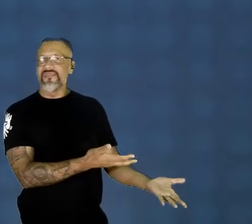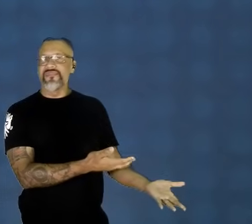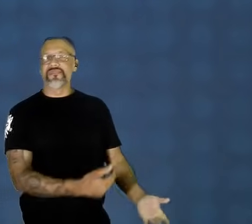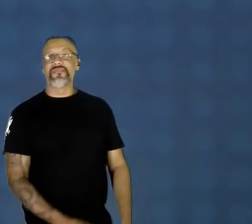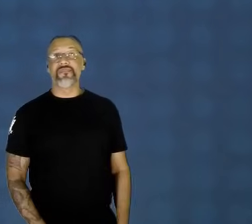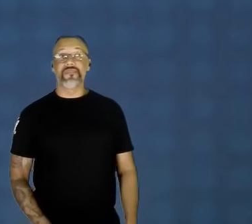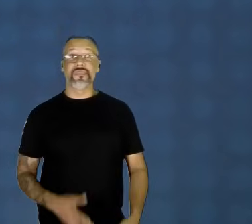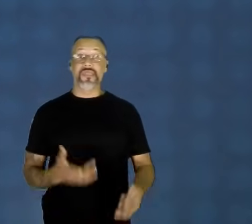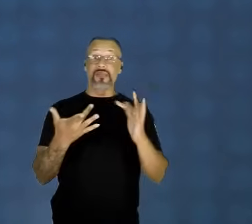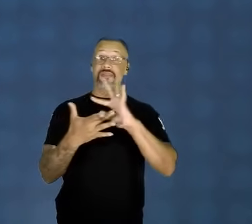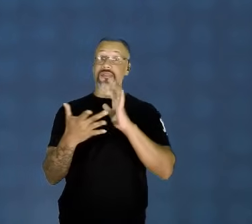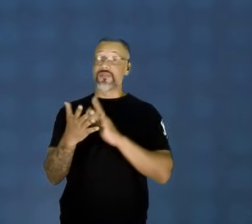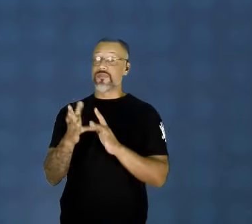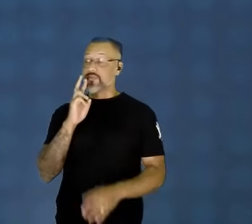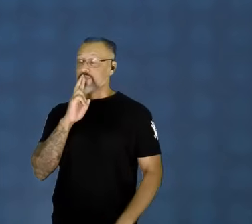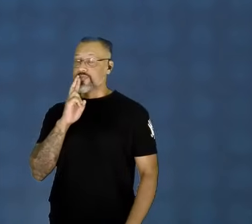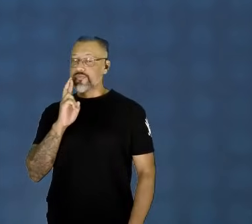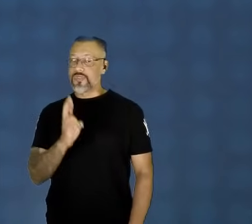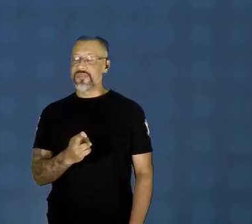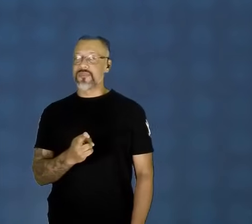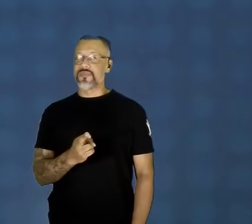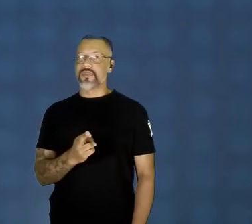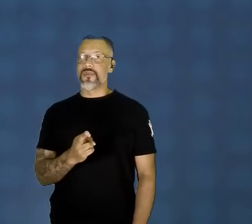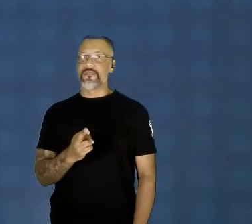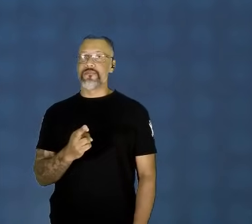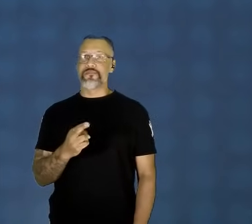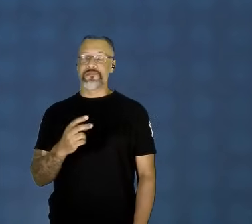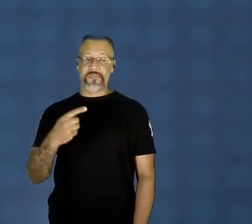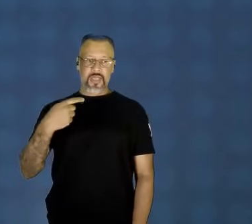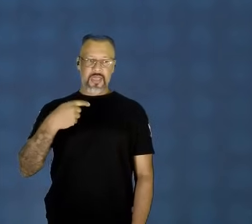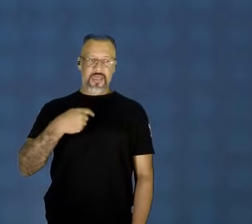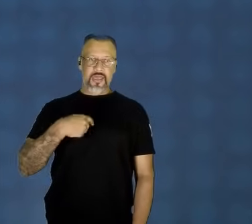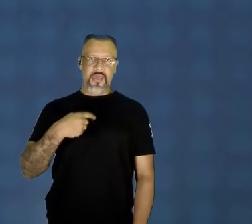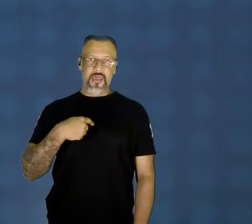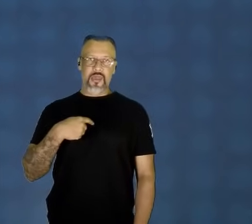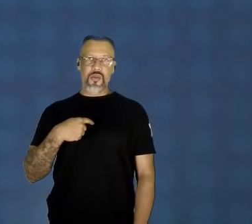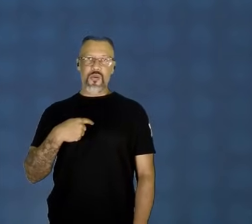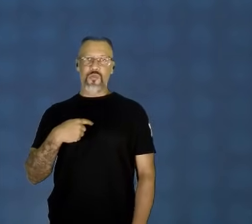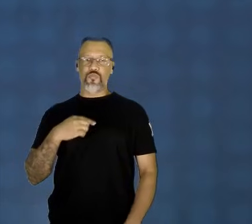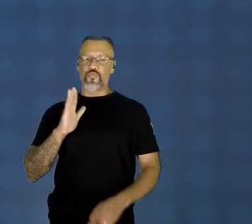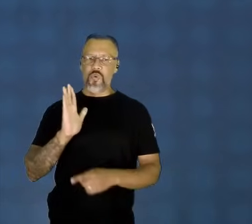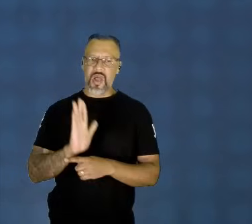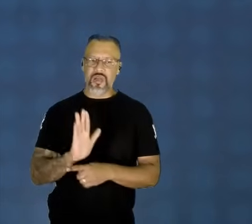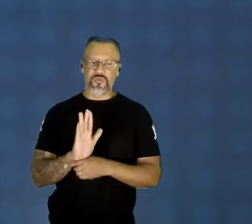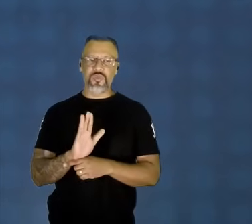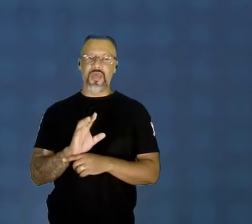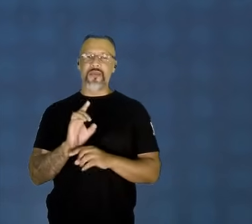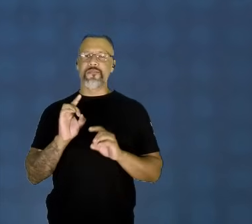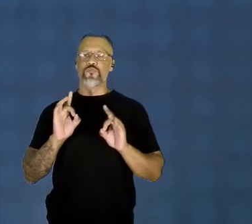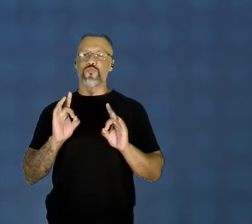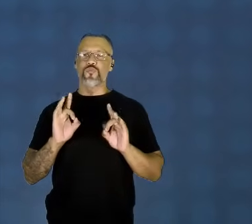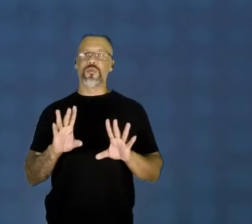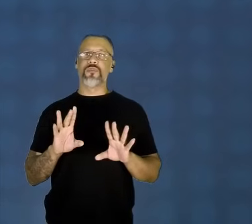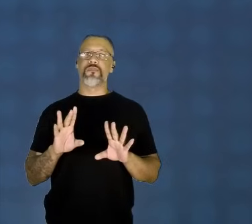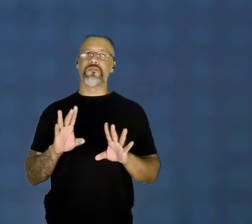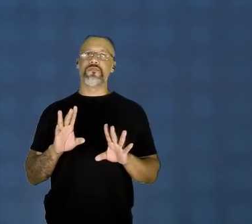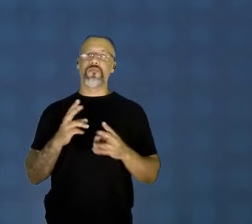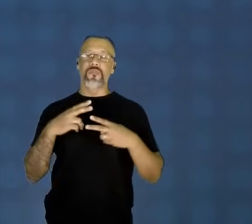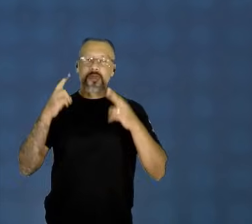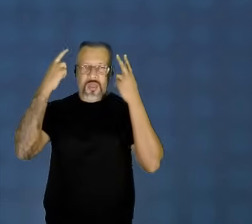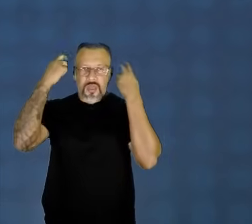E ele respondeu: eu fui enviado apenas as